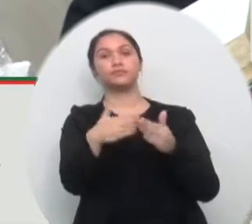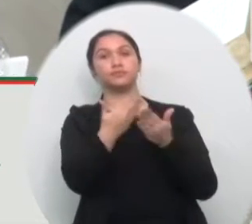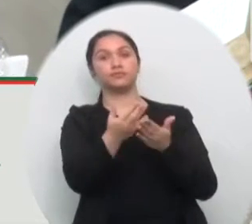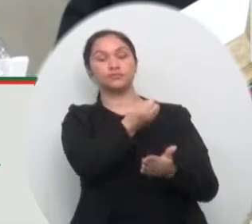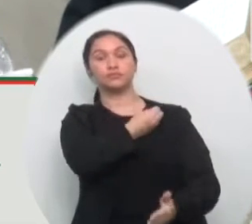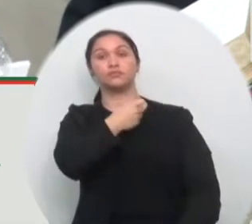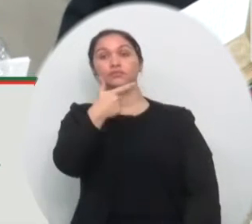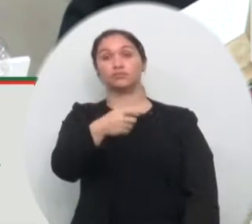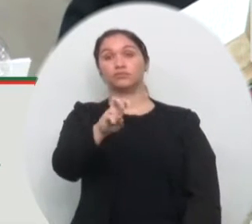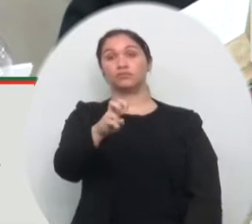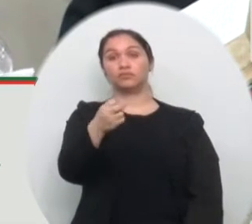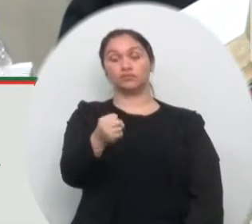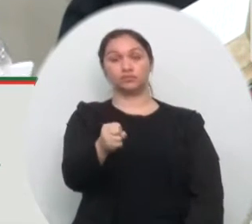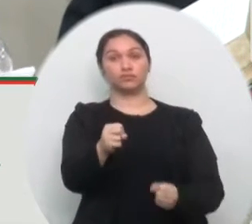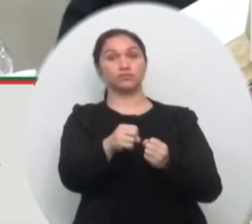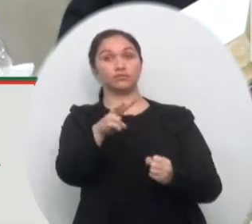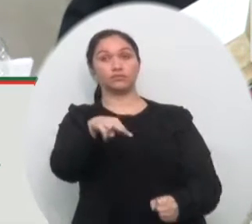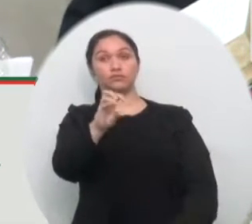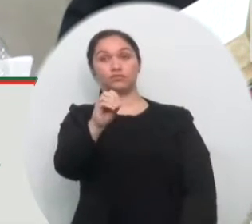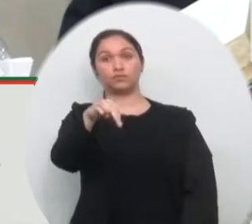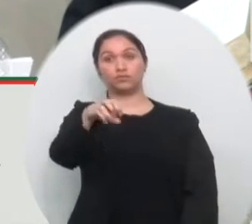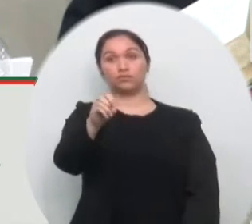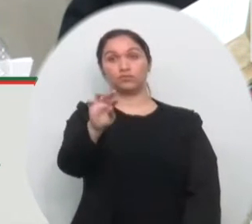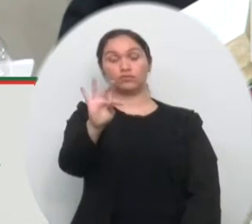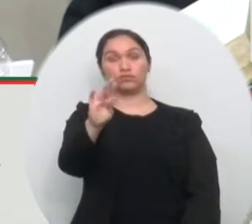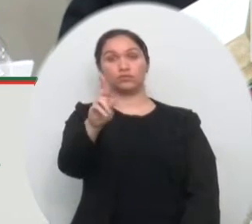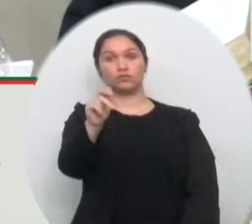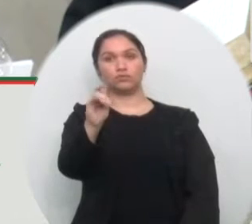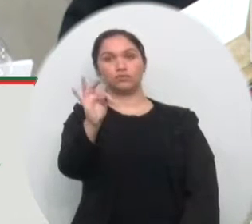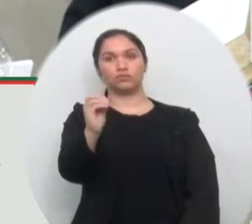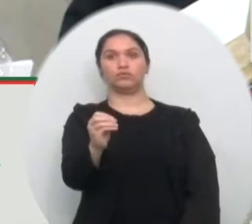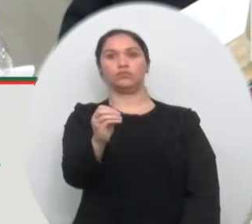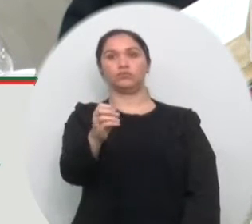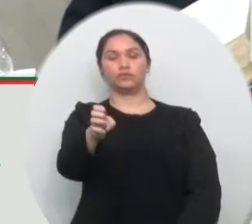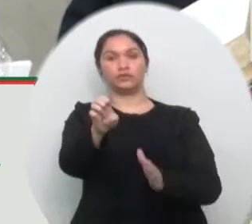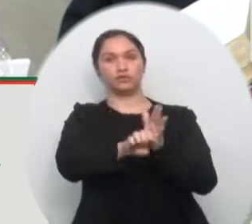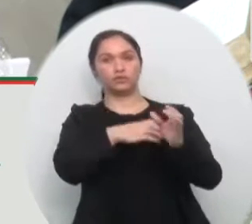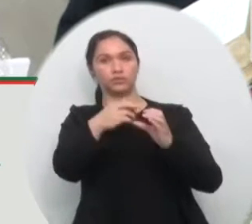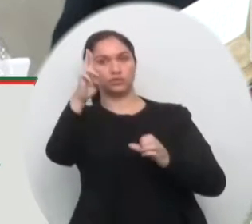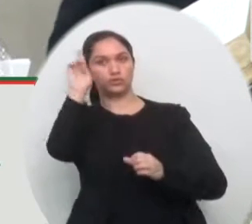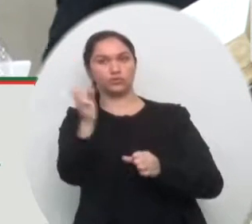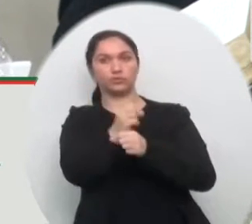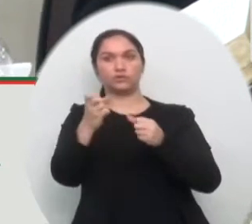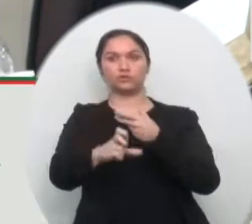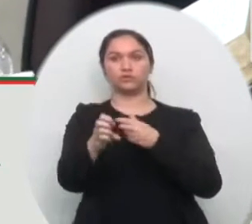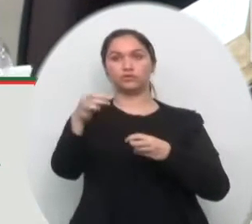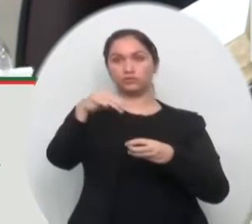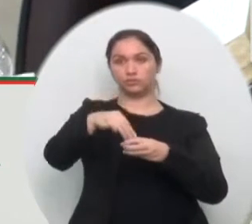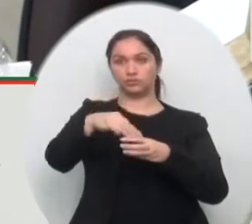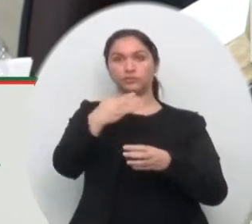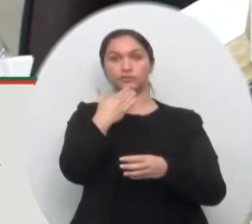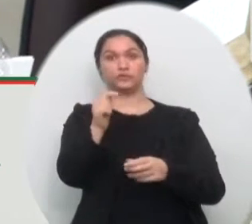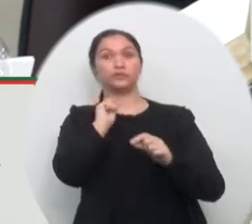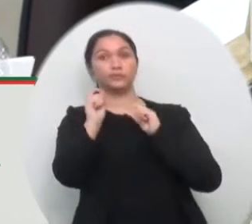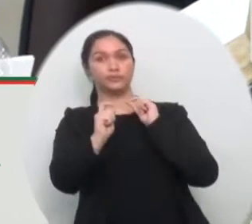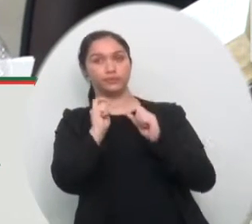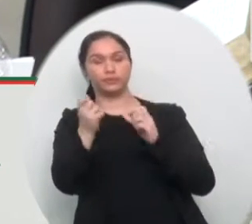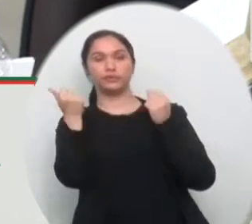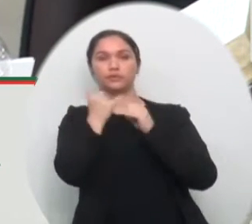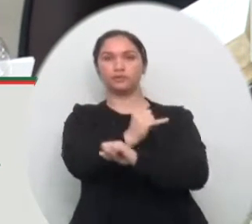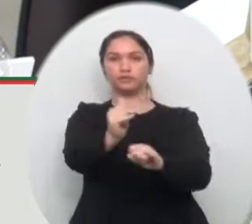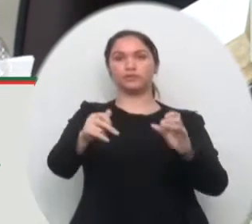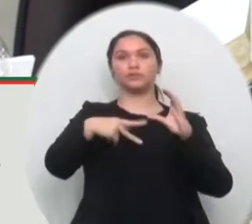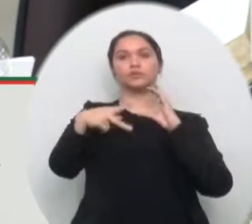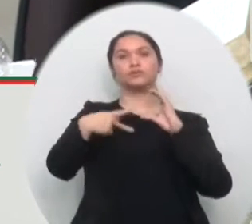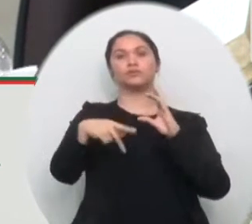autoria vereadora Ademir Honorato, assunto em vídeo expediente ao chefe do Poder Executivo Municipal, solicitando que seja informada essa